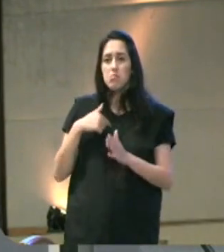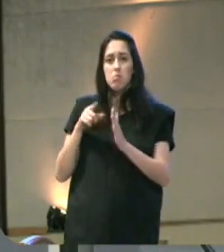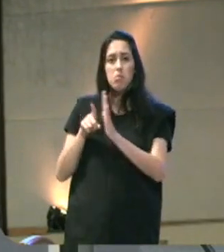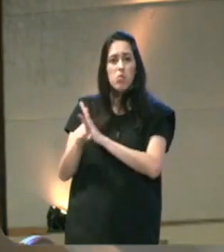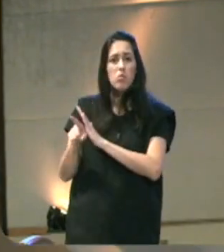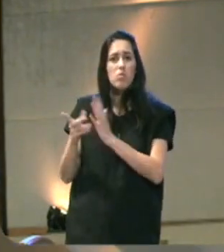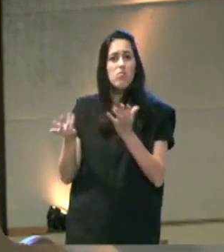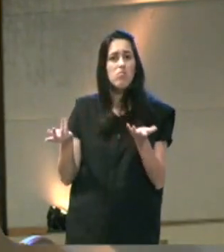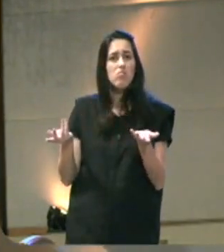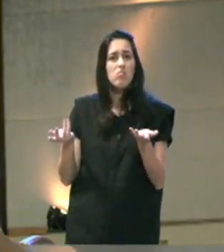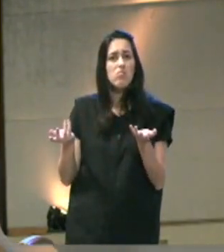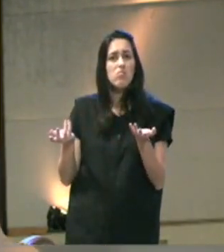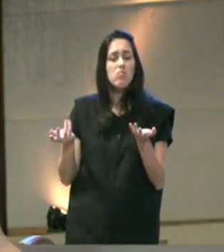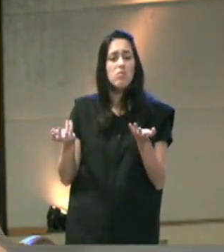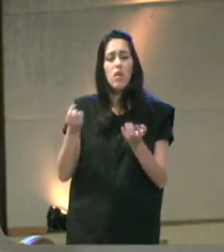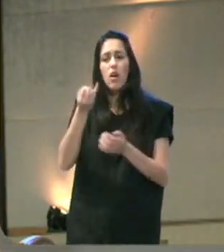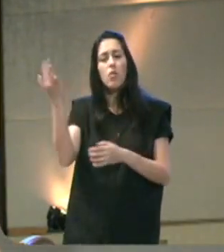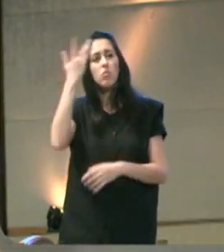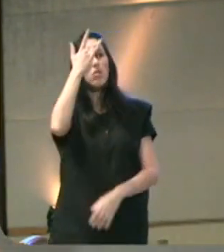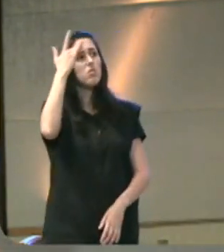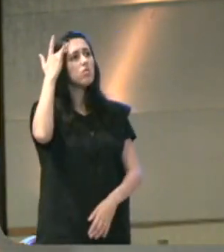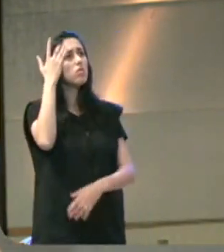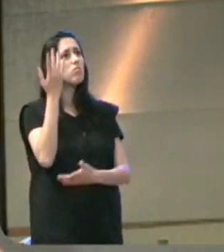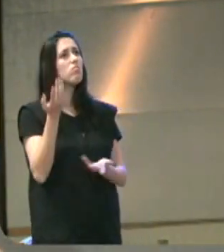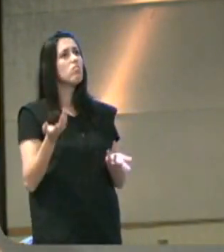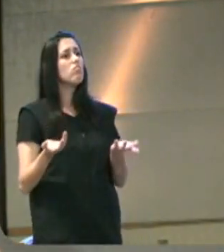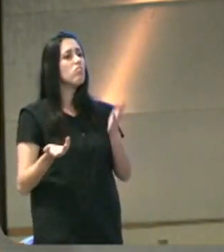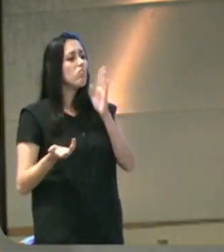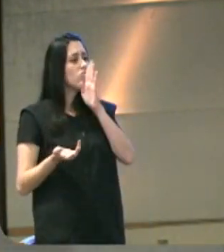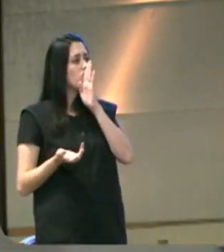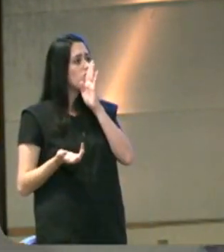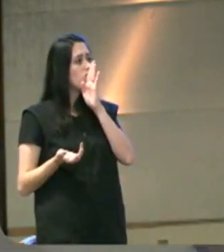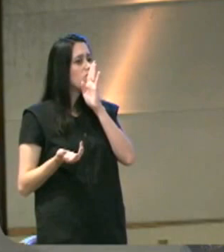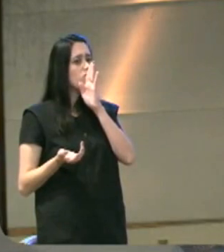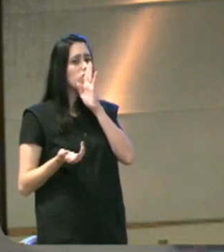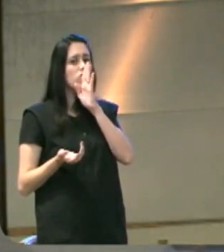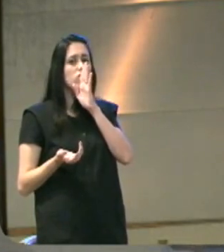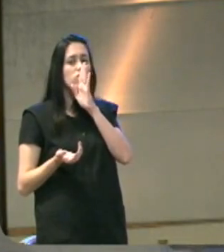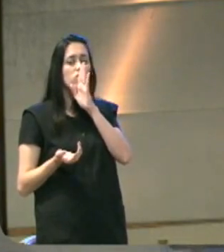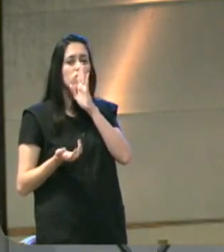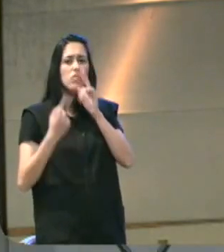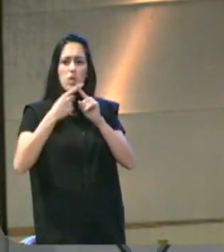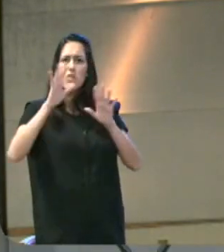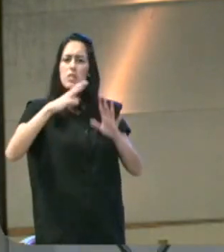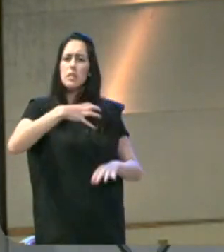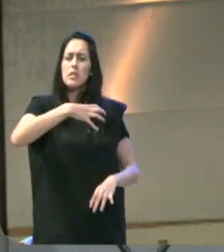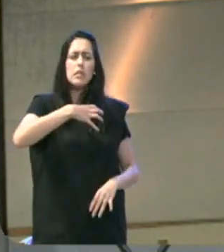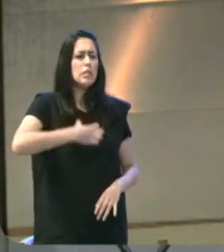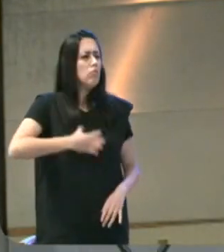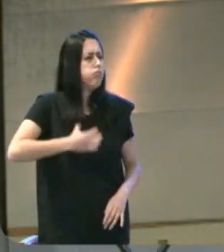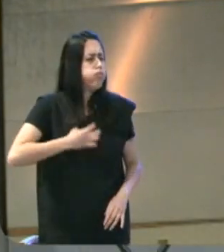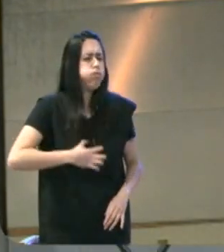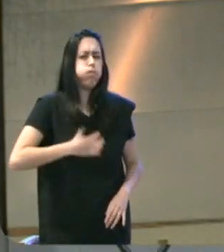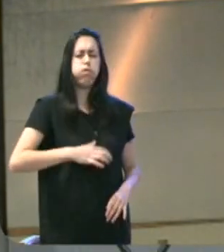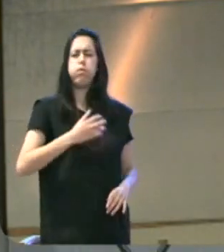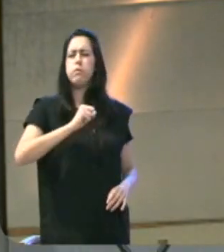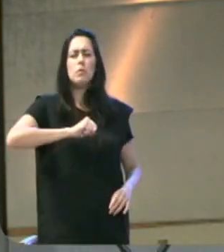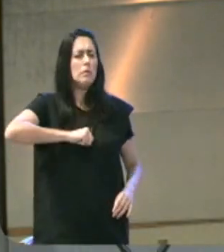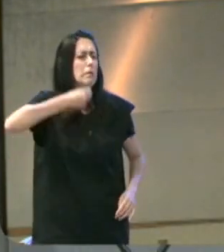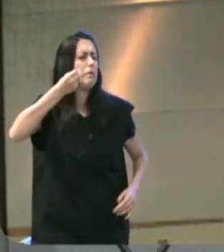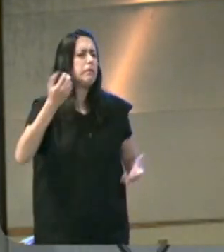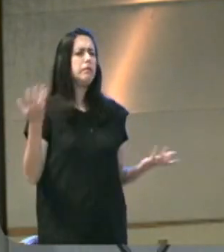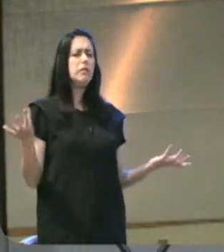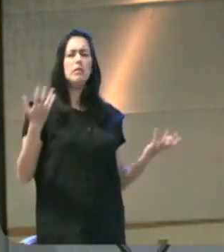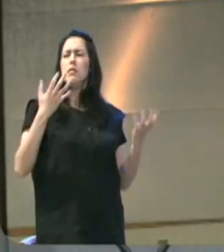E sabe, tem algumas pessoas que param ali, porque naquela hora o sentimento que tem é de raiva, de vingança, de dar um chute, de dar um murro,